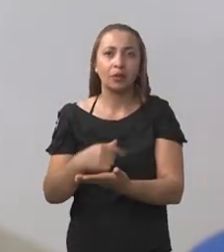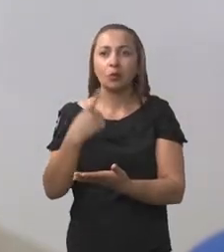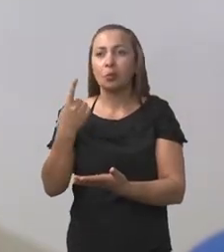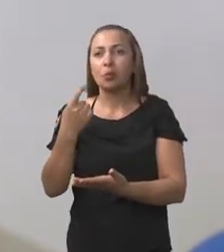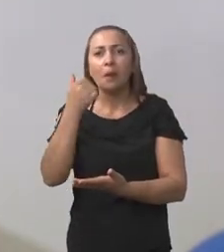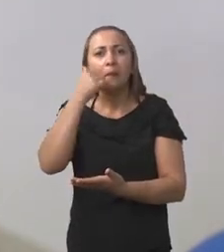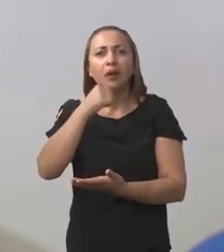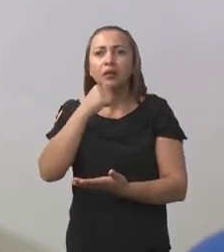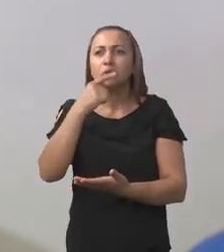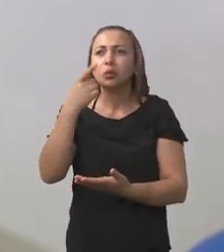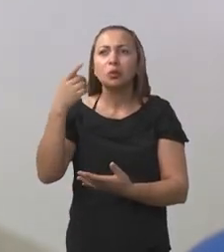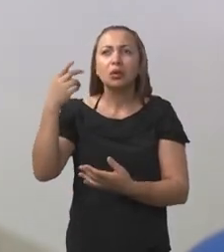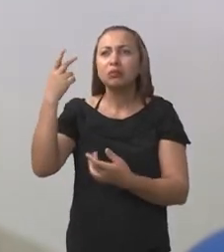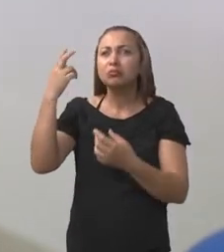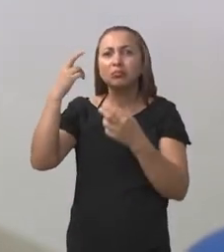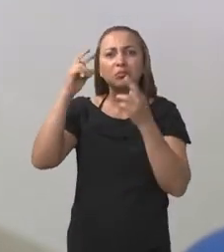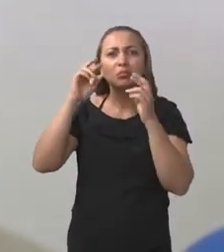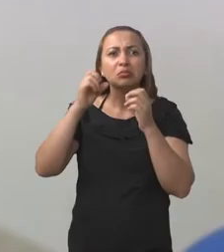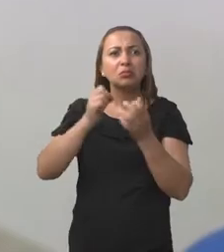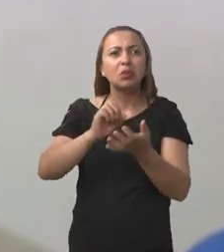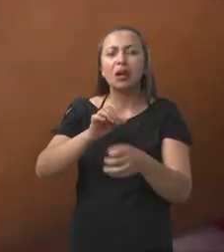de uma pessoa assim de fora